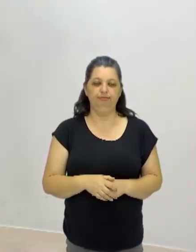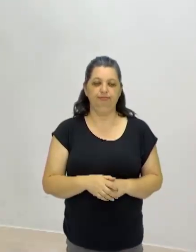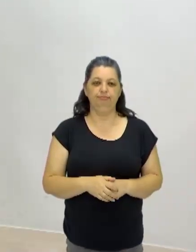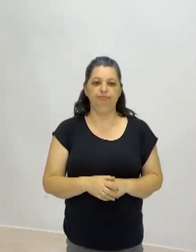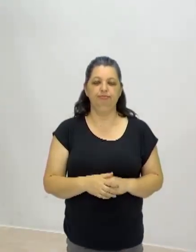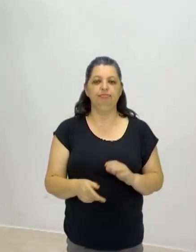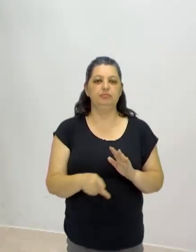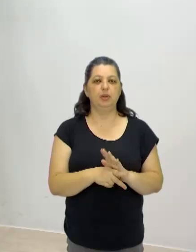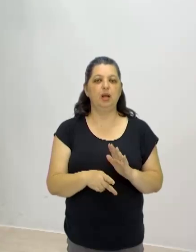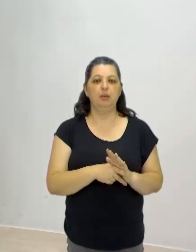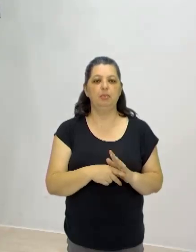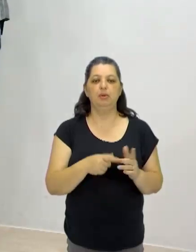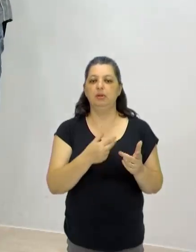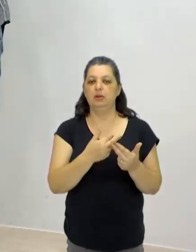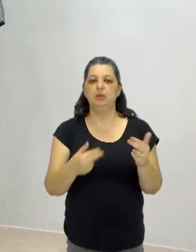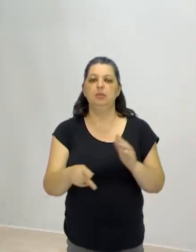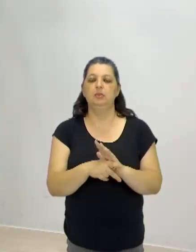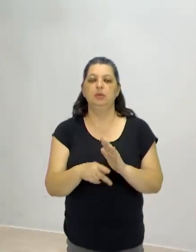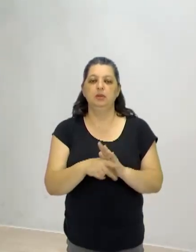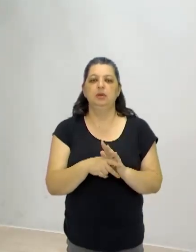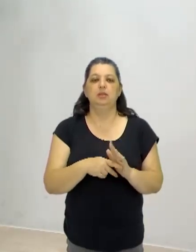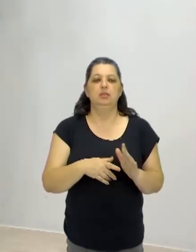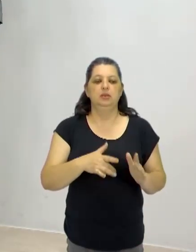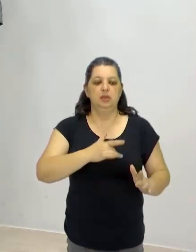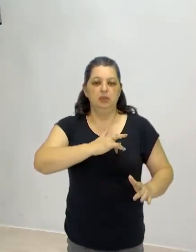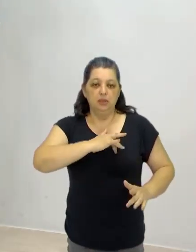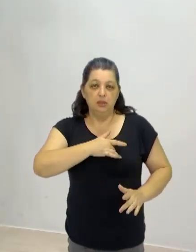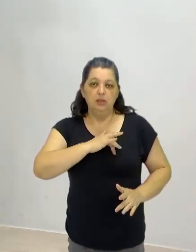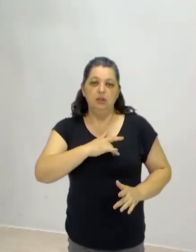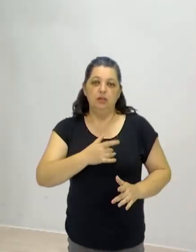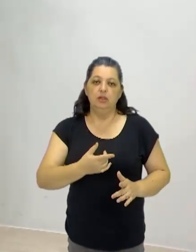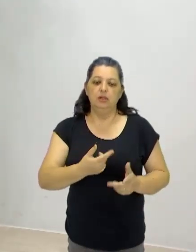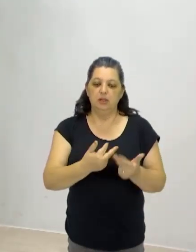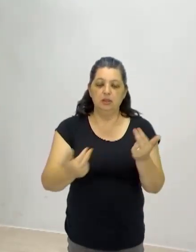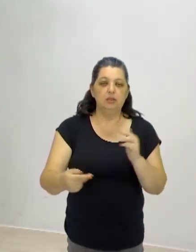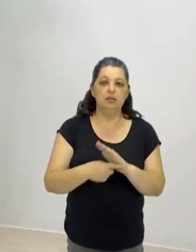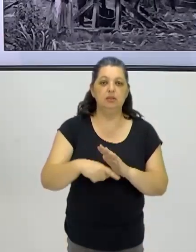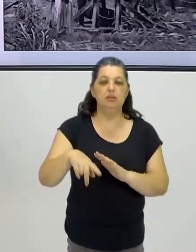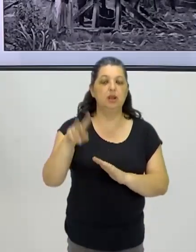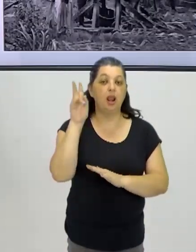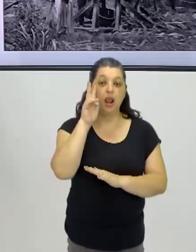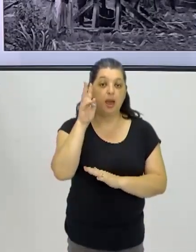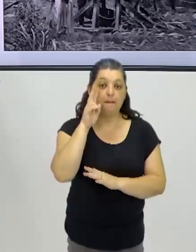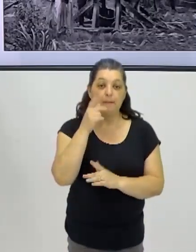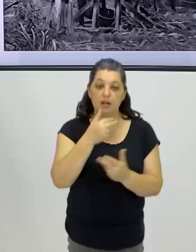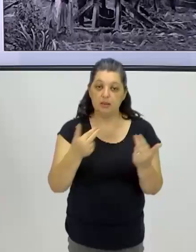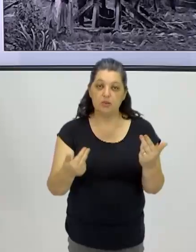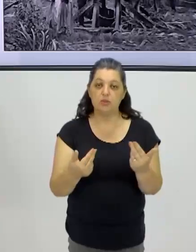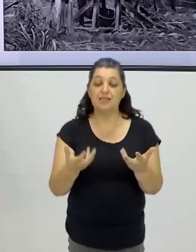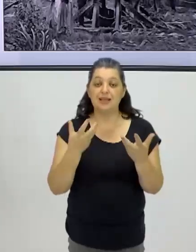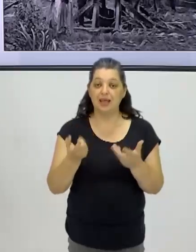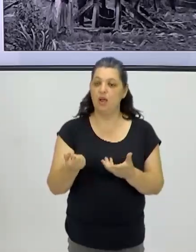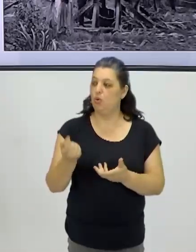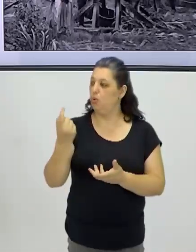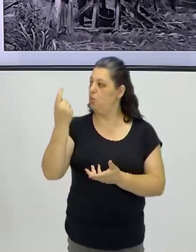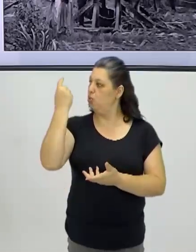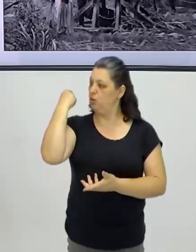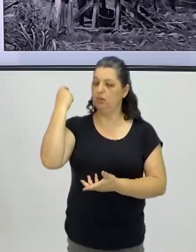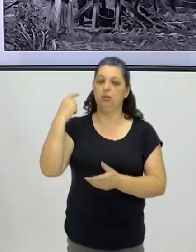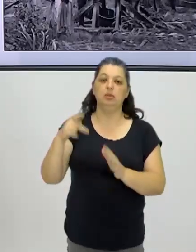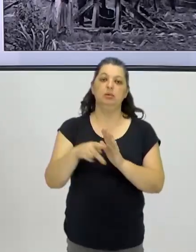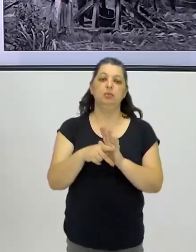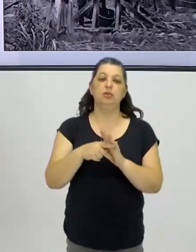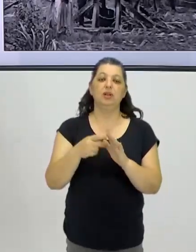voltar, ele de alguma forma, ele romantiza, ele tem uma nostalgia sobre um passado onde condições sociais